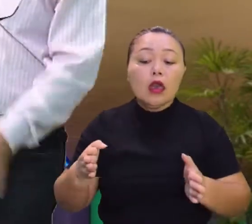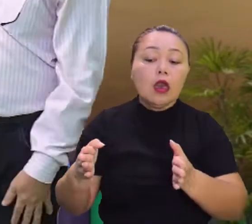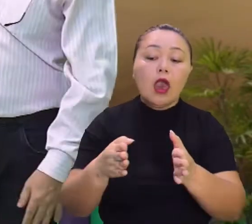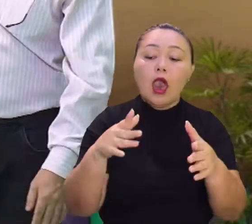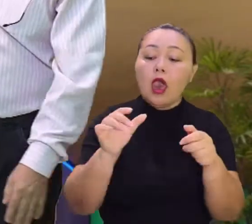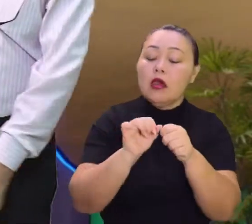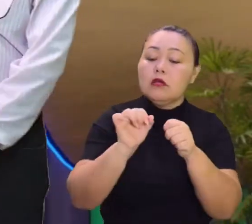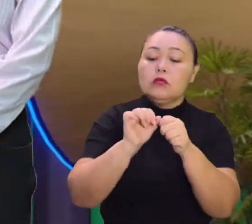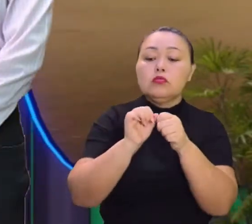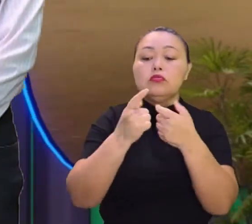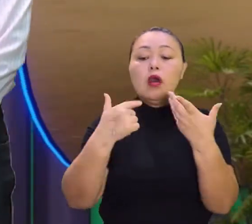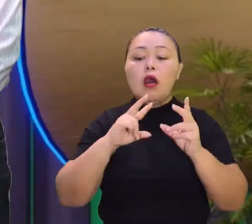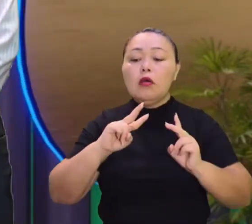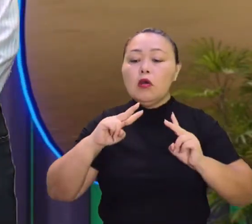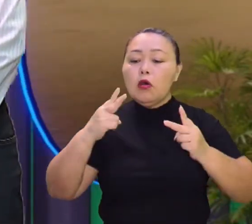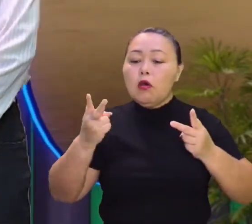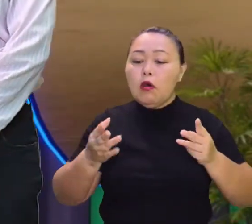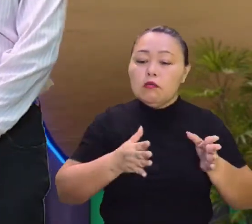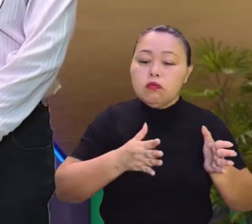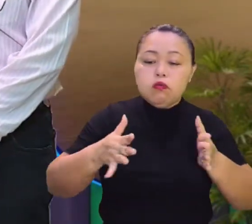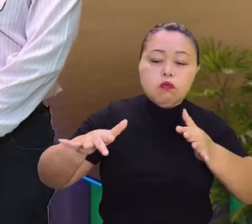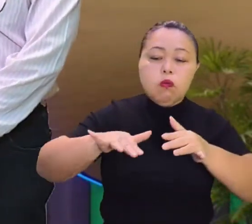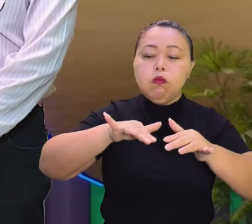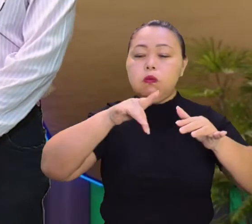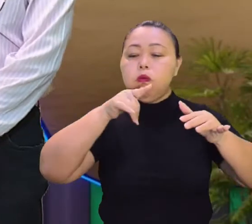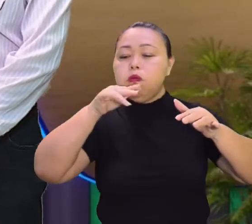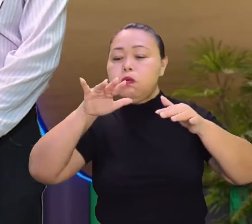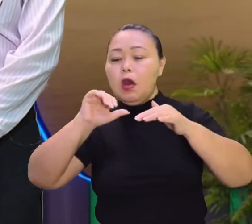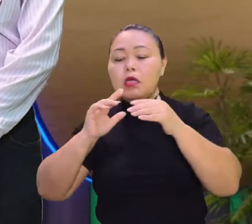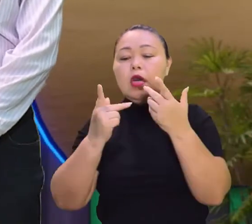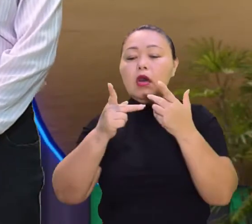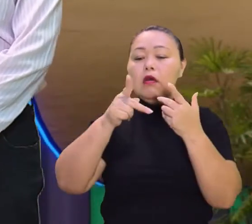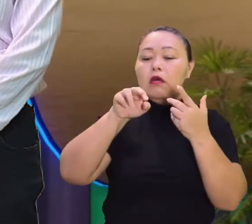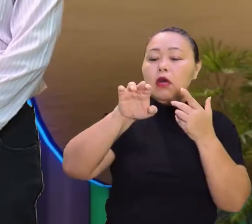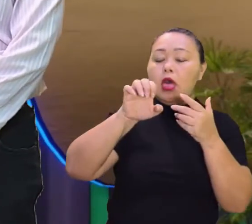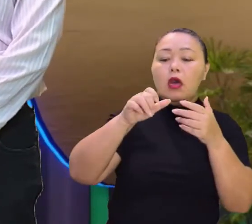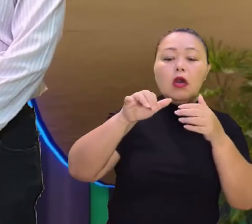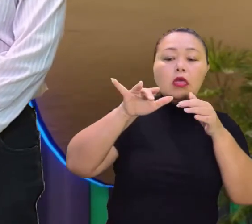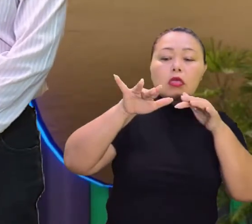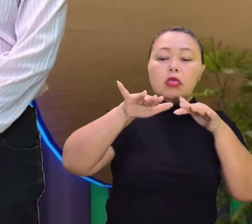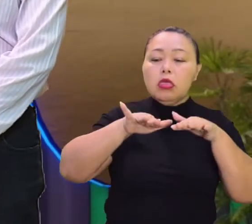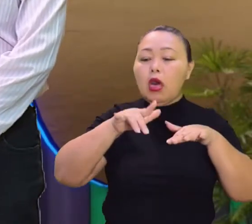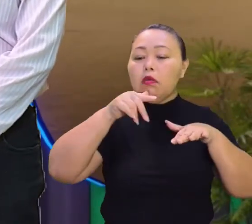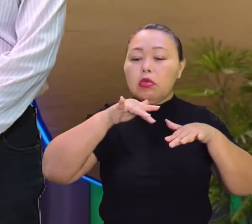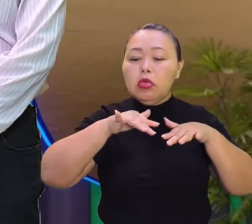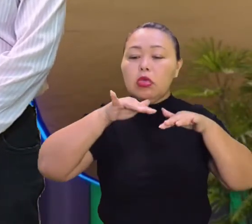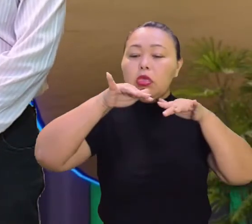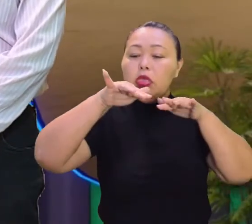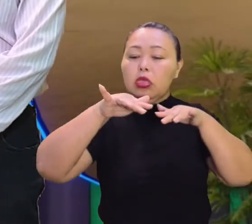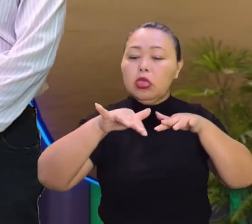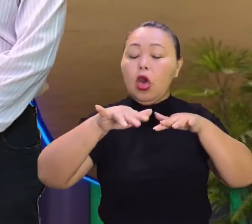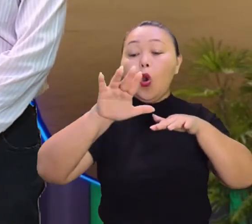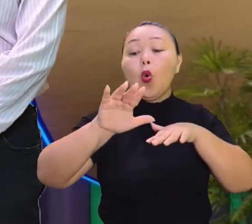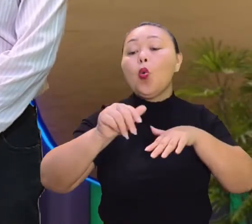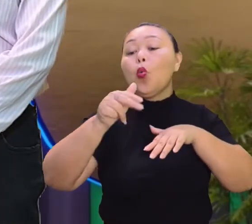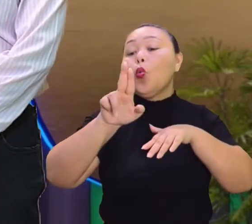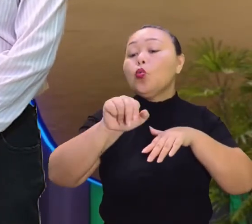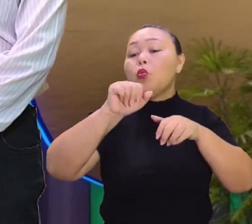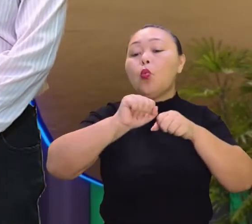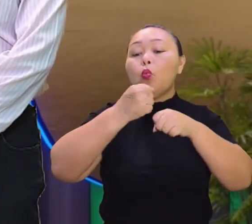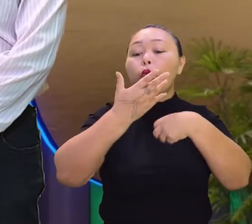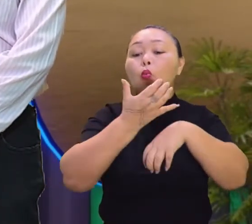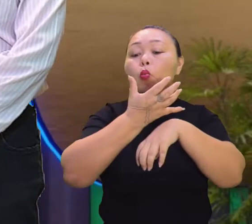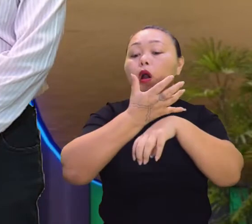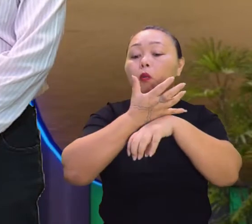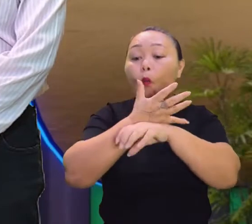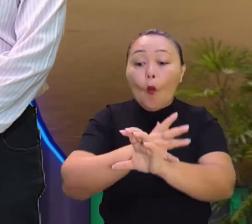Caudalosos. caudalosos. Então nós temos os chamados rios perenes que nunca secam aqui na região amazônica. Nosso rio Madeira é um